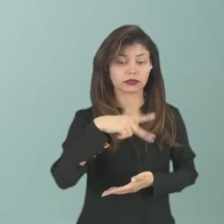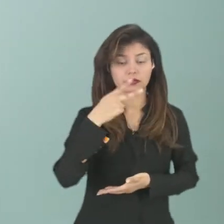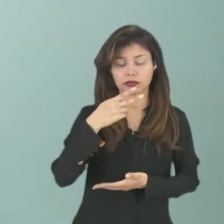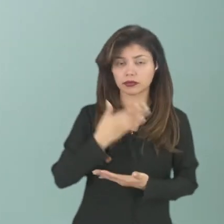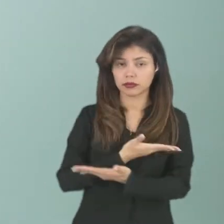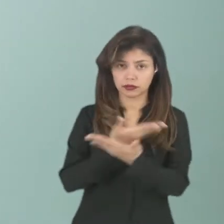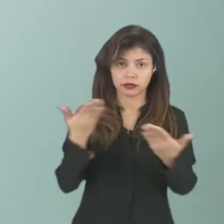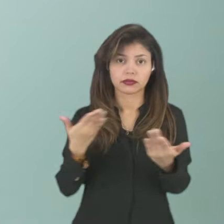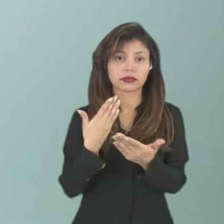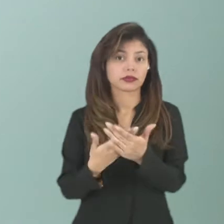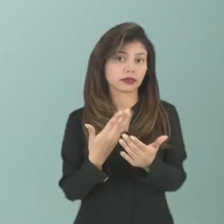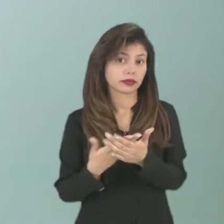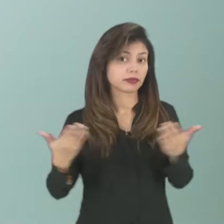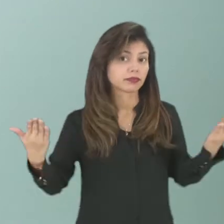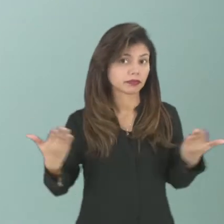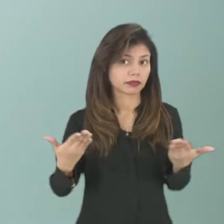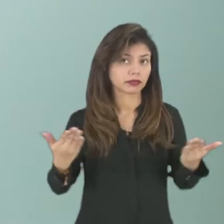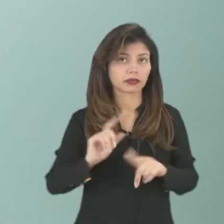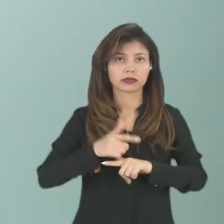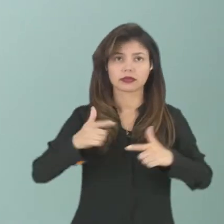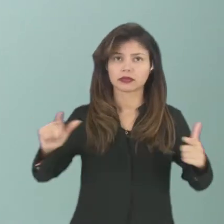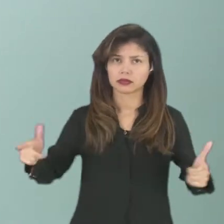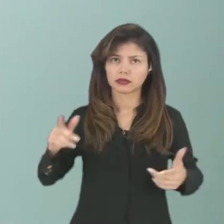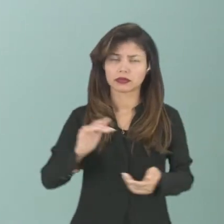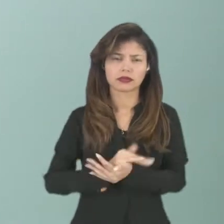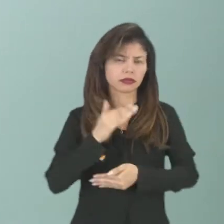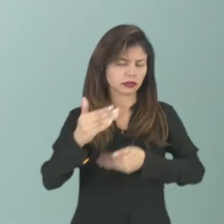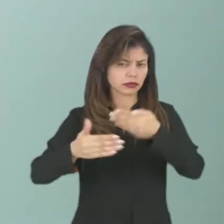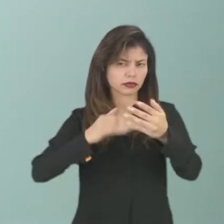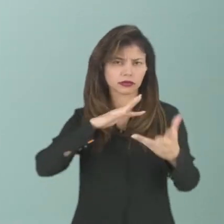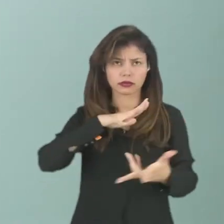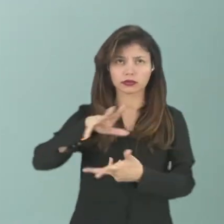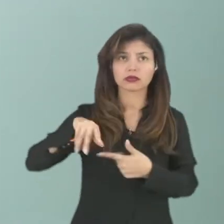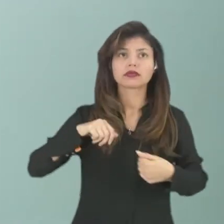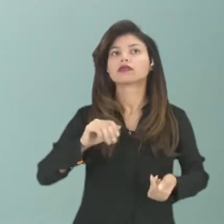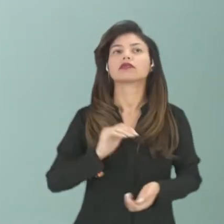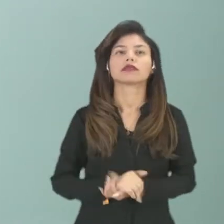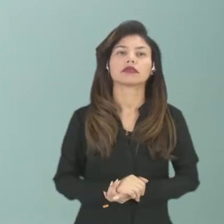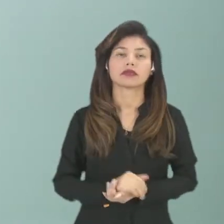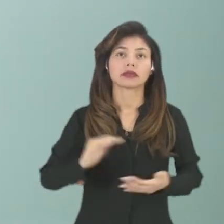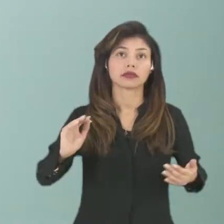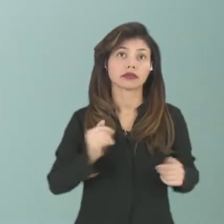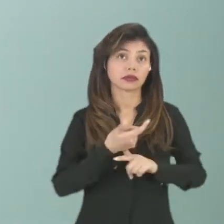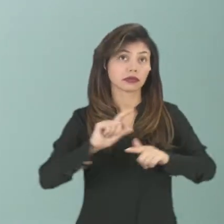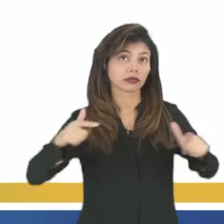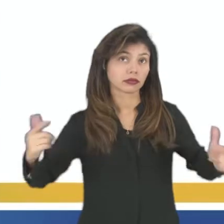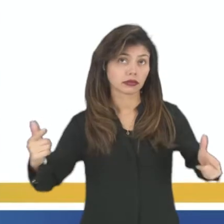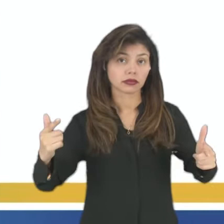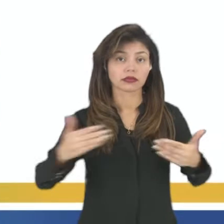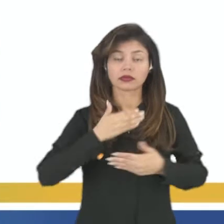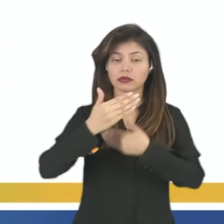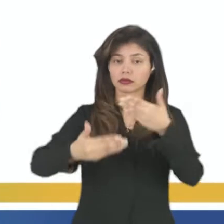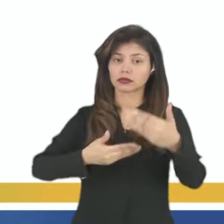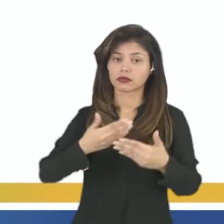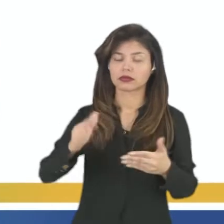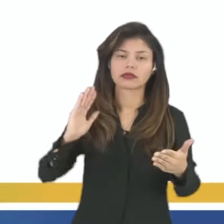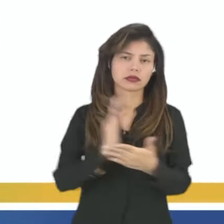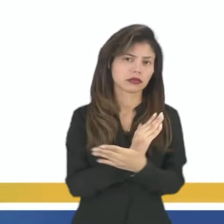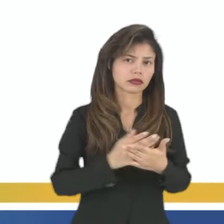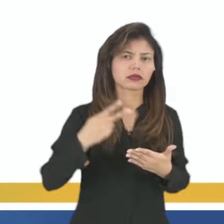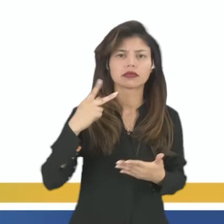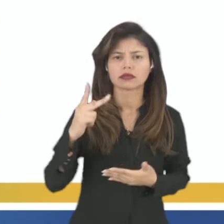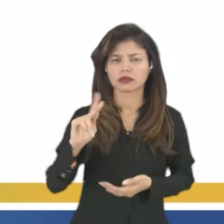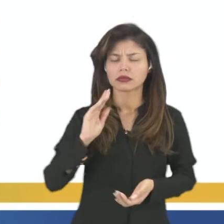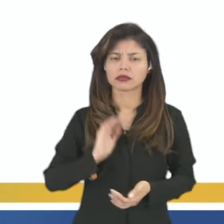para vocês nessa aula, tá? As grandes cidades desenvolvidas do mundo. As grandes cidades desenvolvidas, alguma dessas cidades